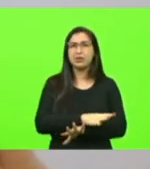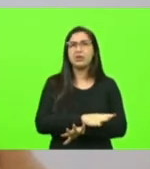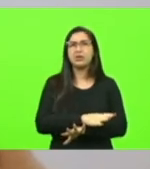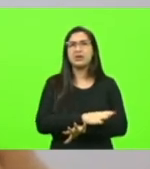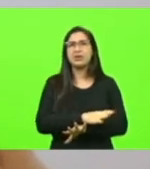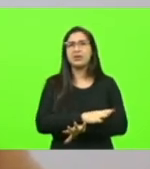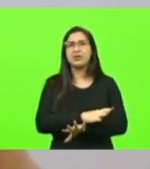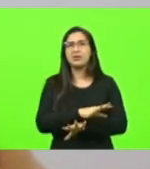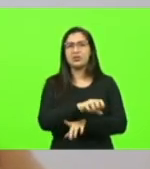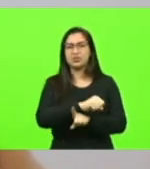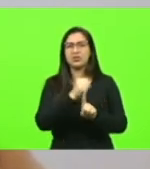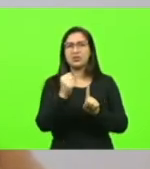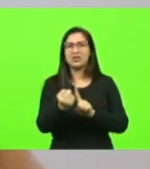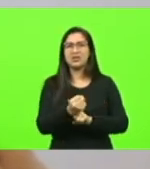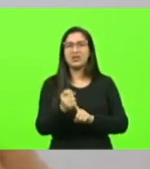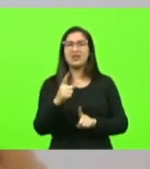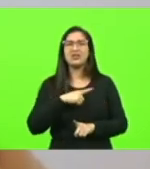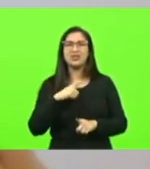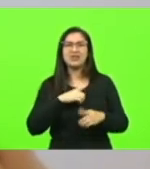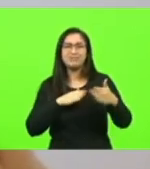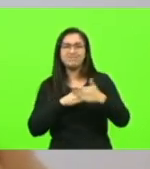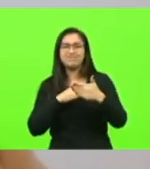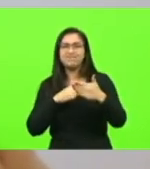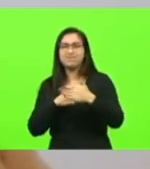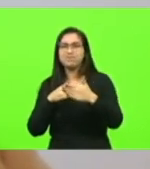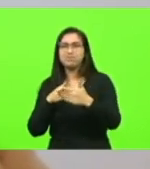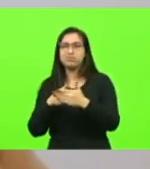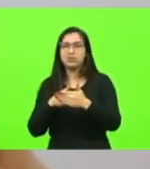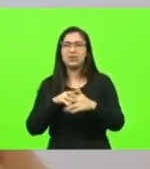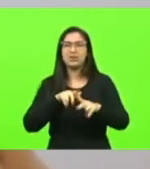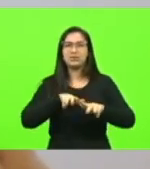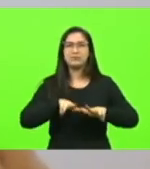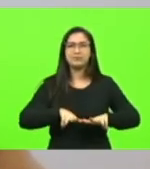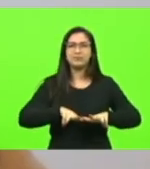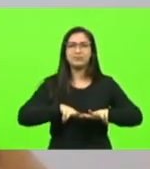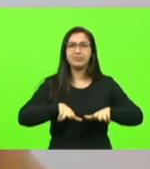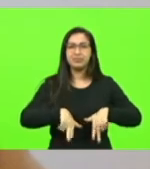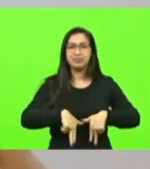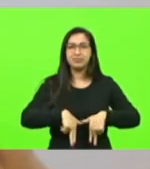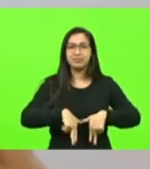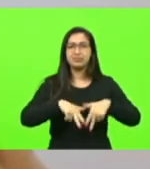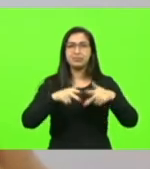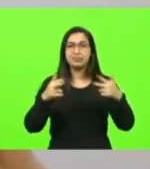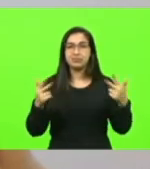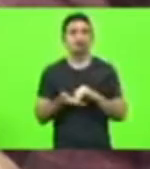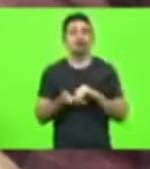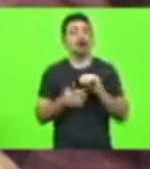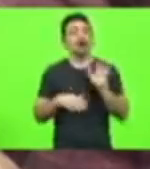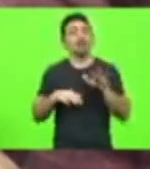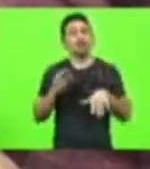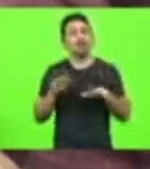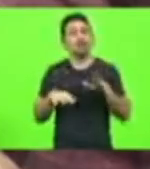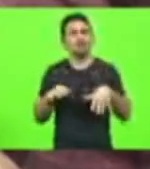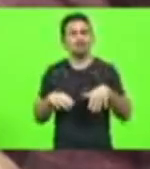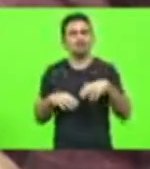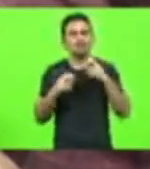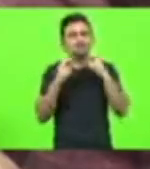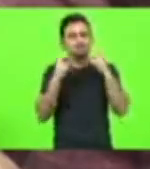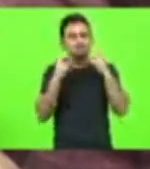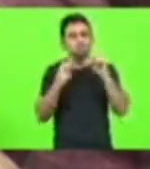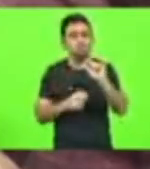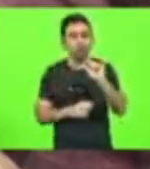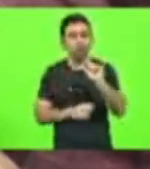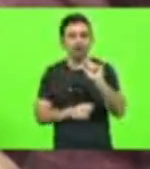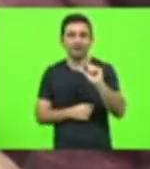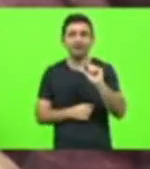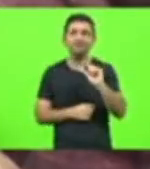barreiras étnicas, em que 54% da população é afrodescendente. Representantes da